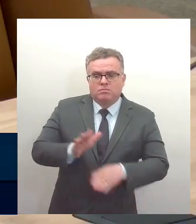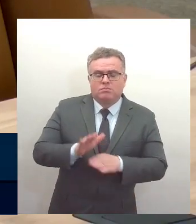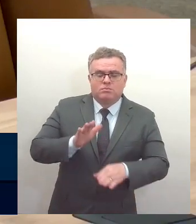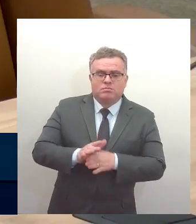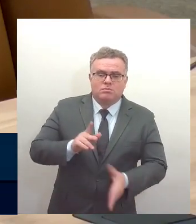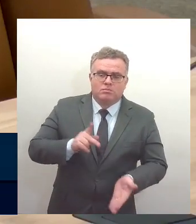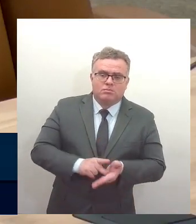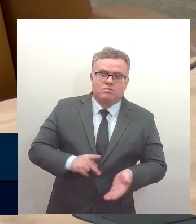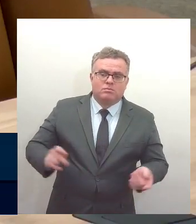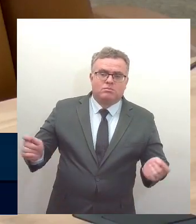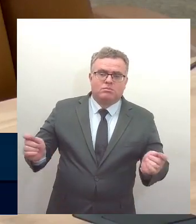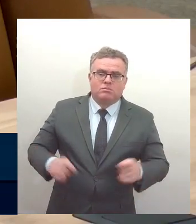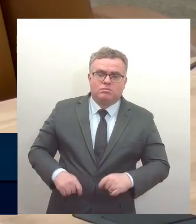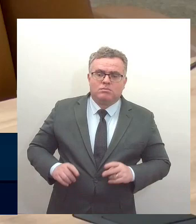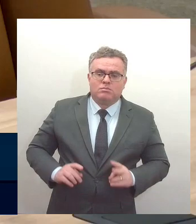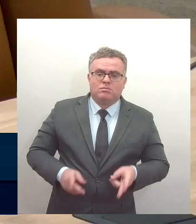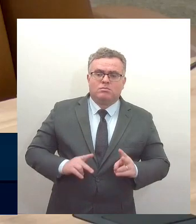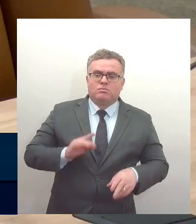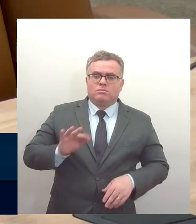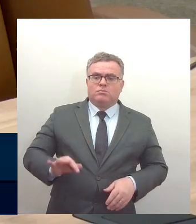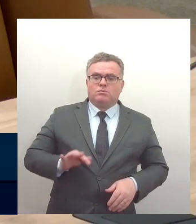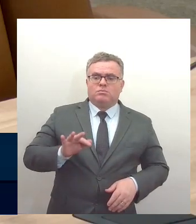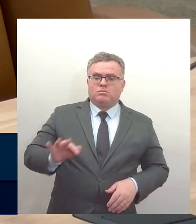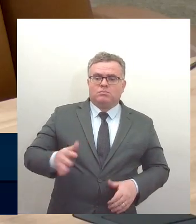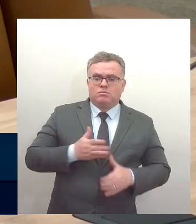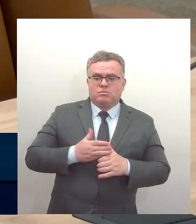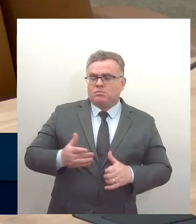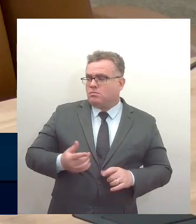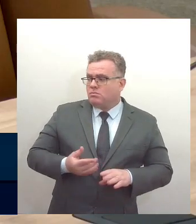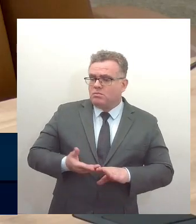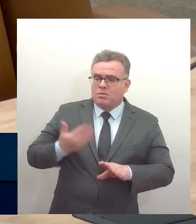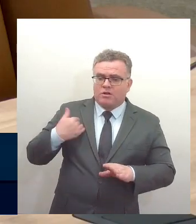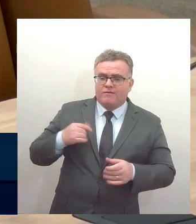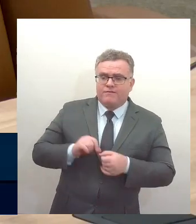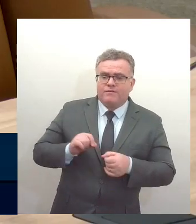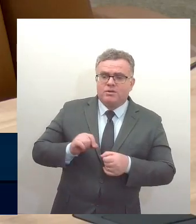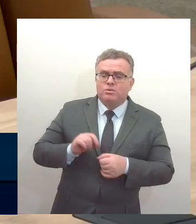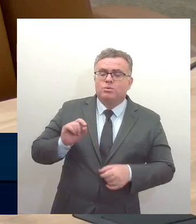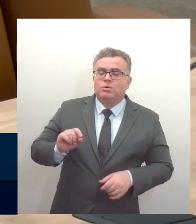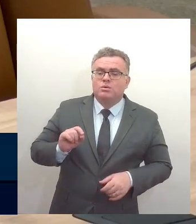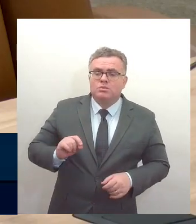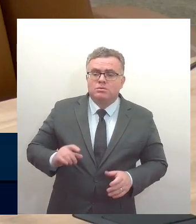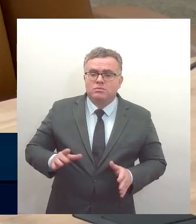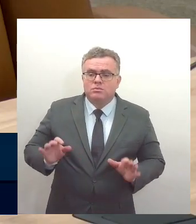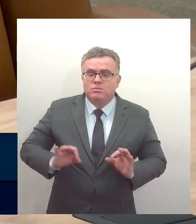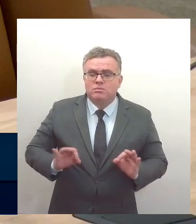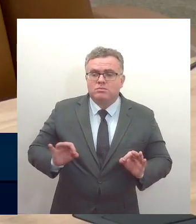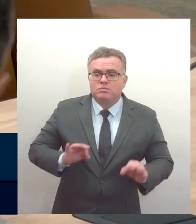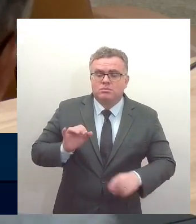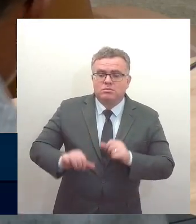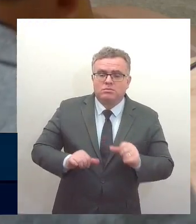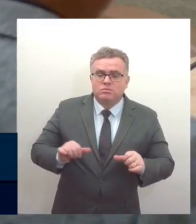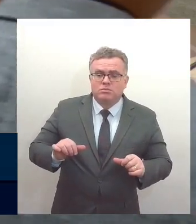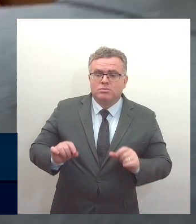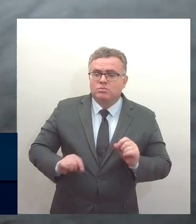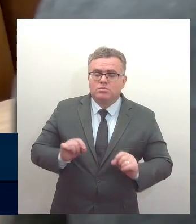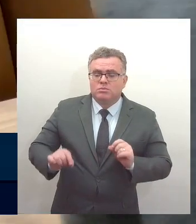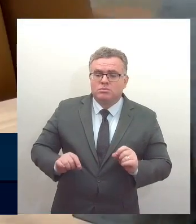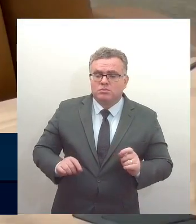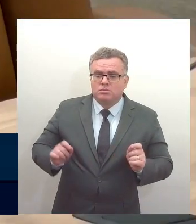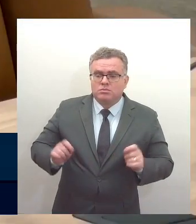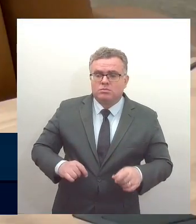você olha para trás, o que foi que eu fiz? Nada. O que foi que eu mudei? Nada. O que foi que a gente conseguiu construir? Nada. E